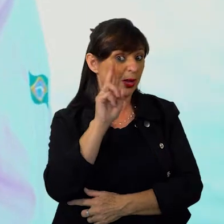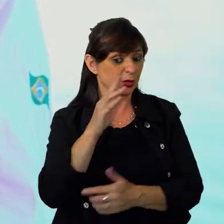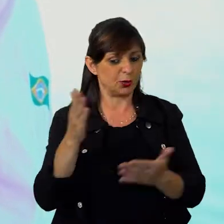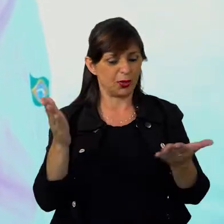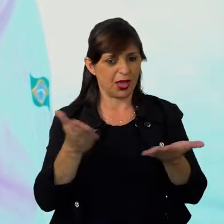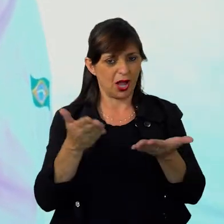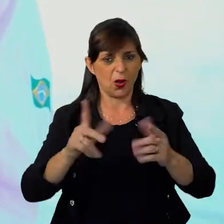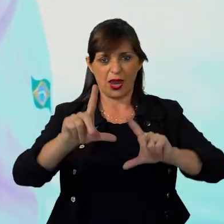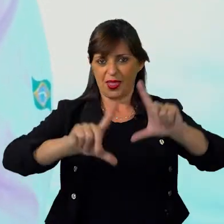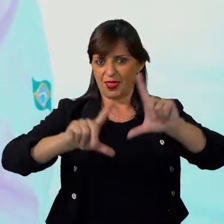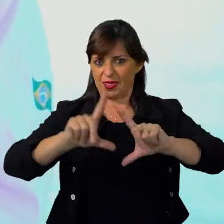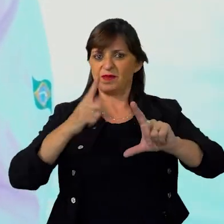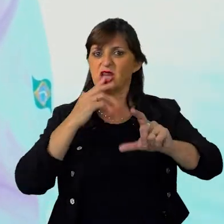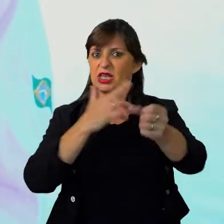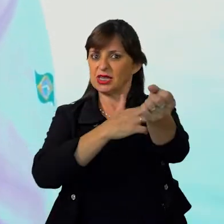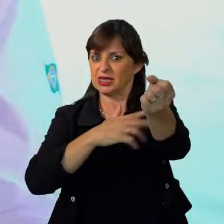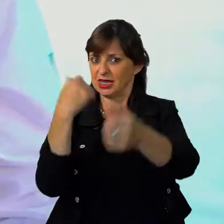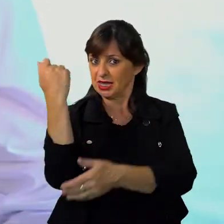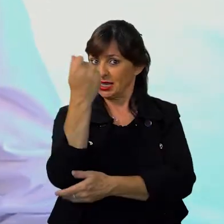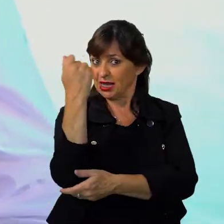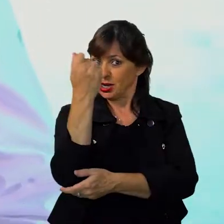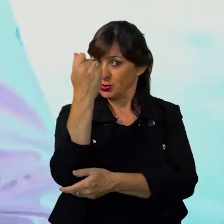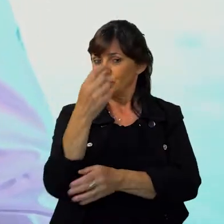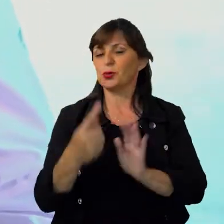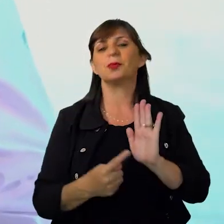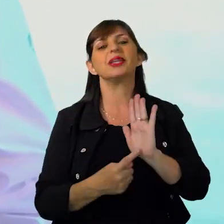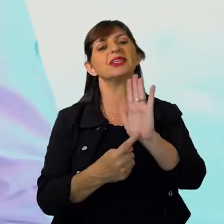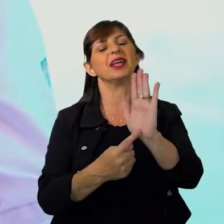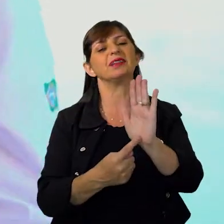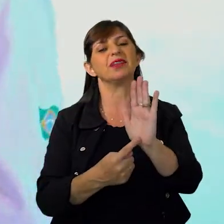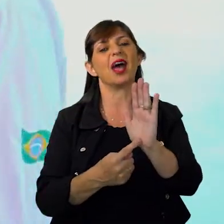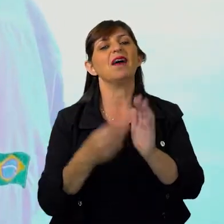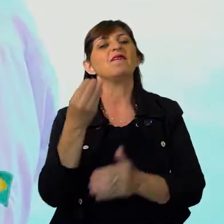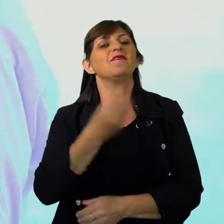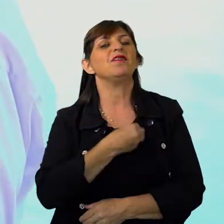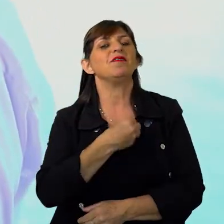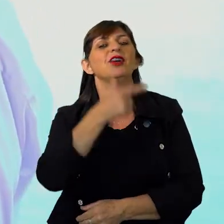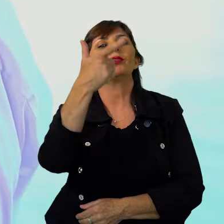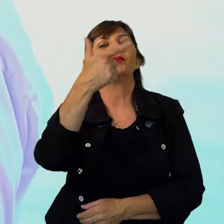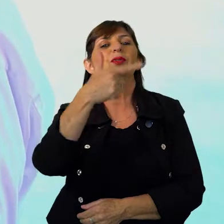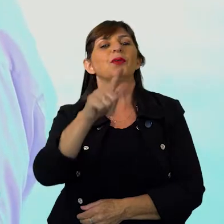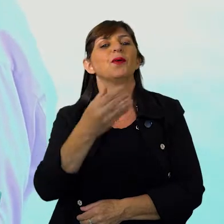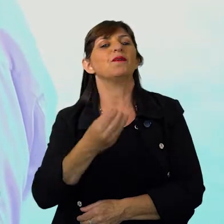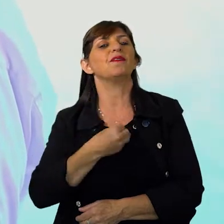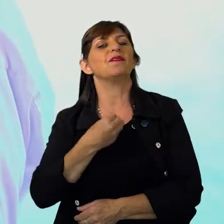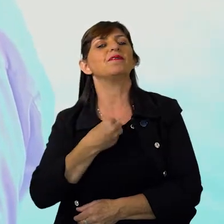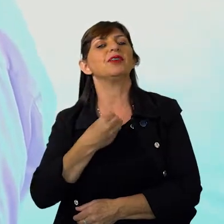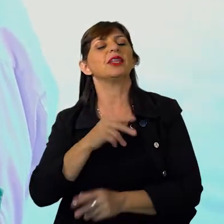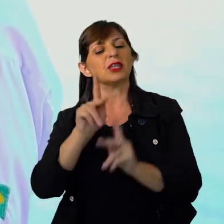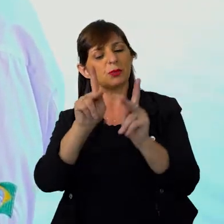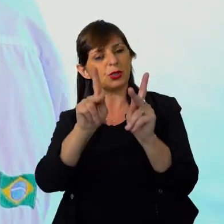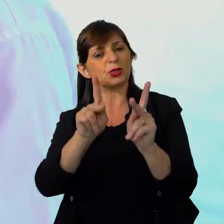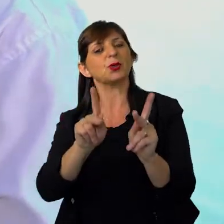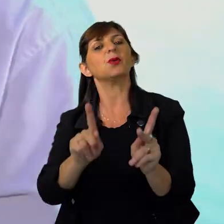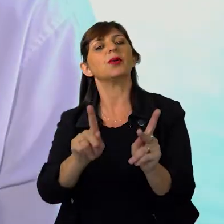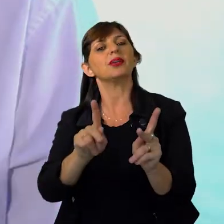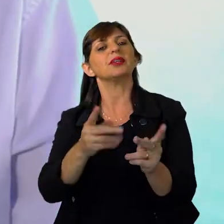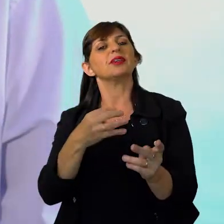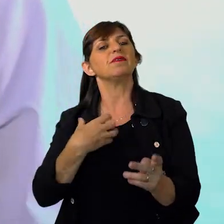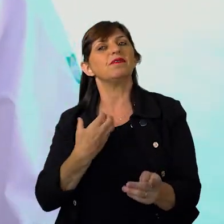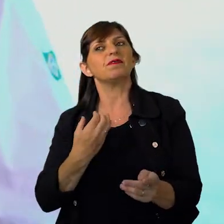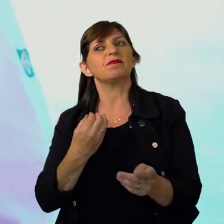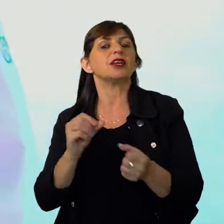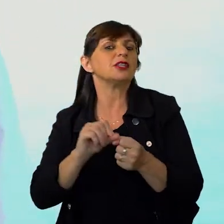dos balseiros do rio Uruguai Estamos aqui na beira do rio vejam que majestoso com e majestoso